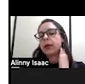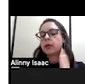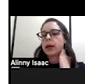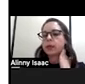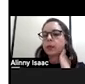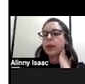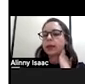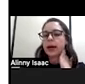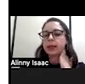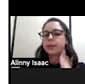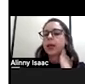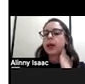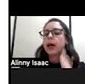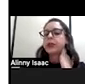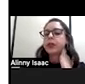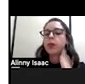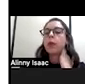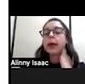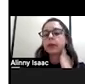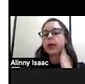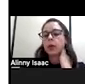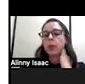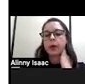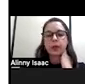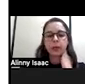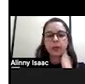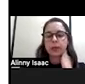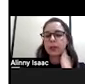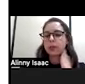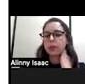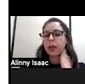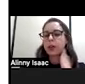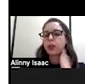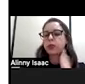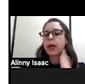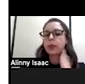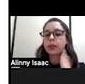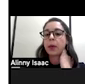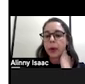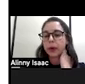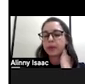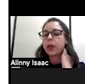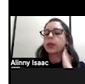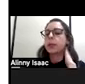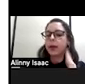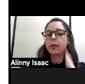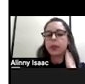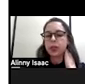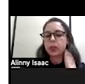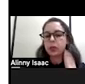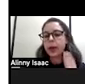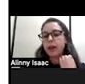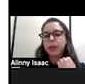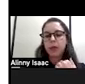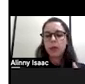que receberam a dieta suplementada, a gente tinha um aumento da incorporação desses ácidos graxos no cérebro da prole, que também era o que a